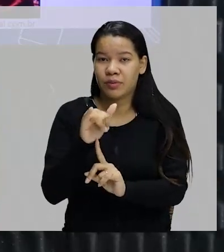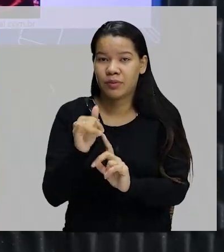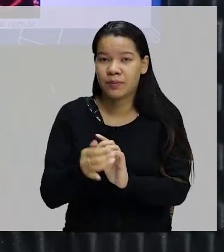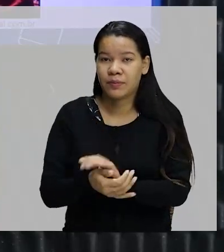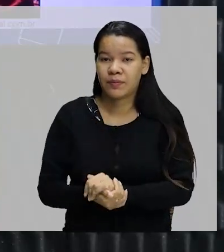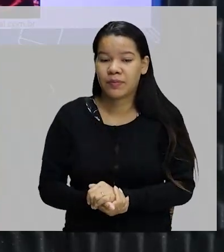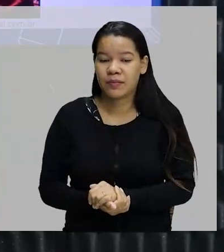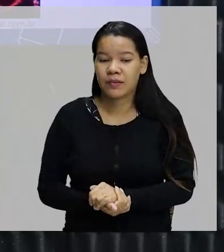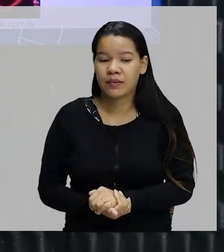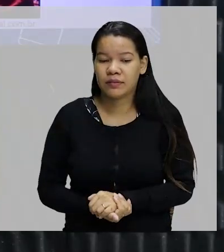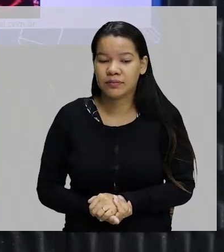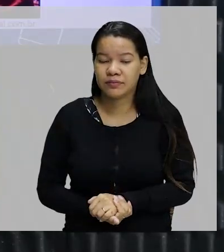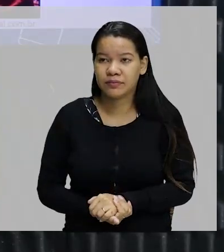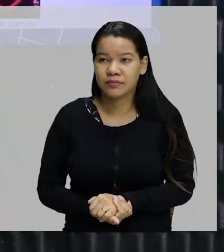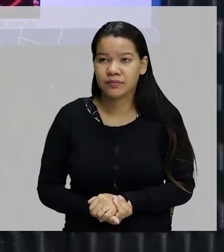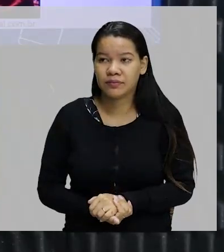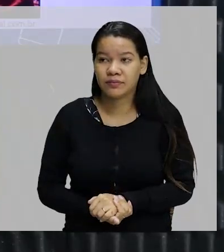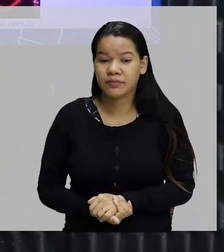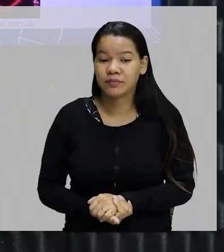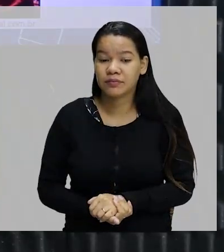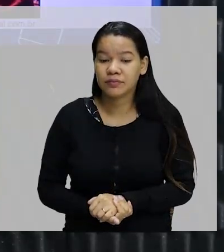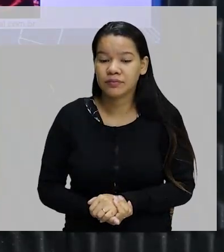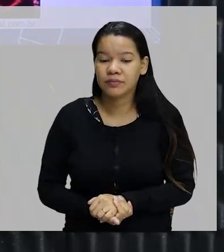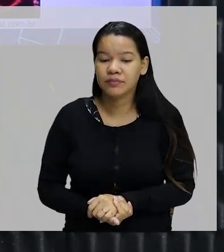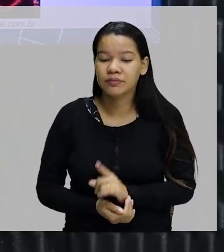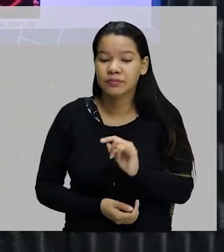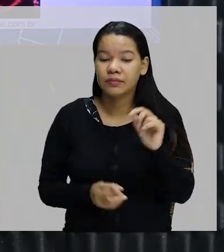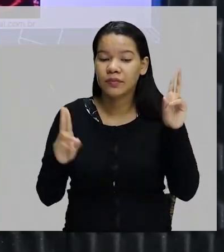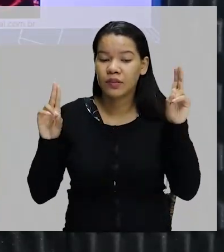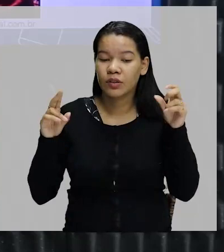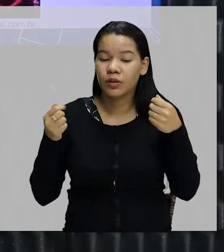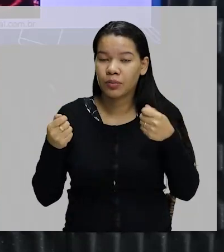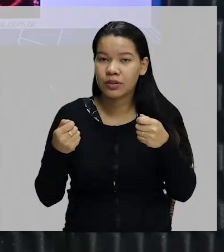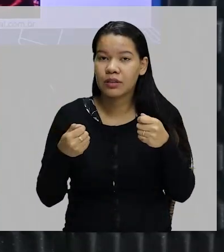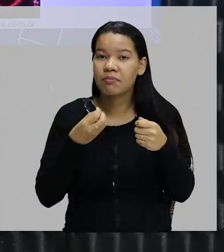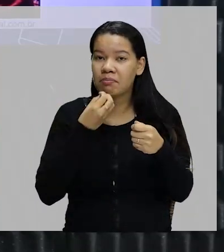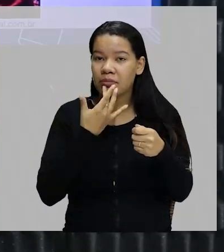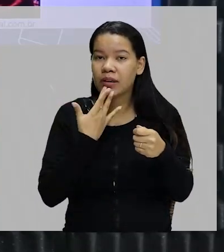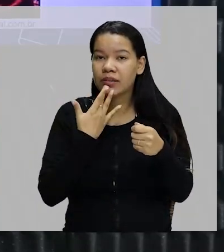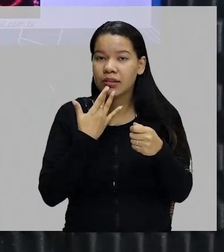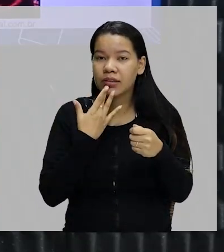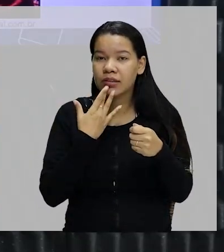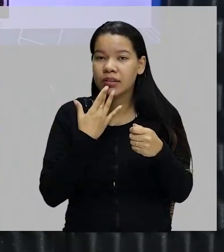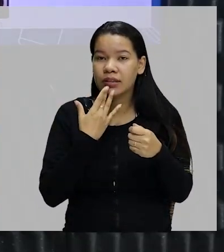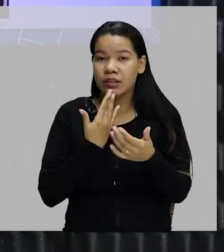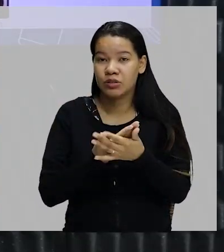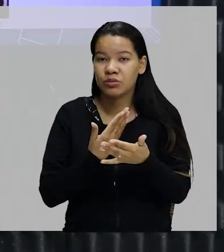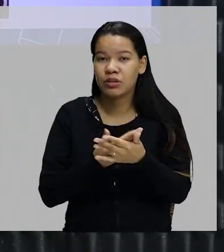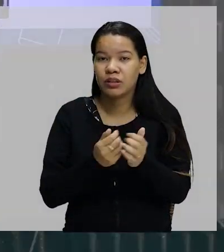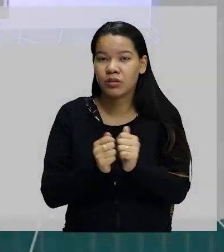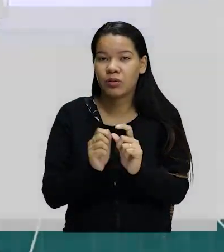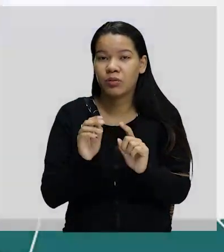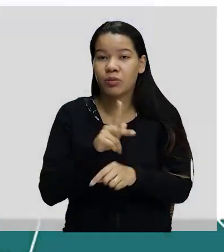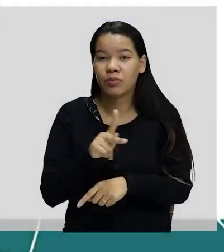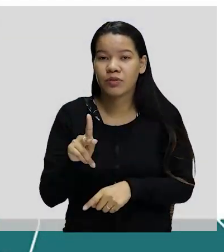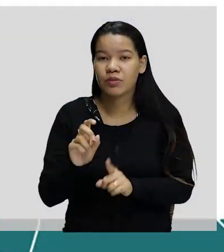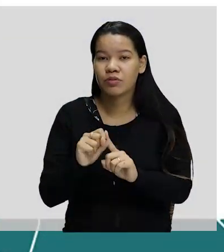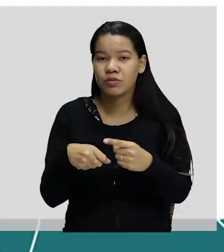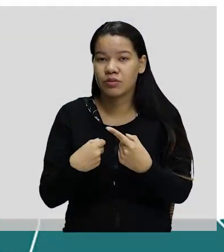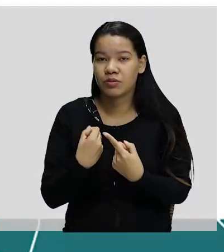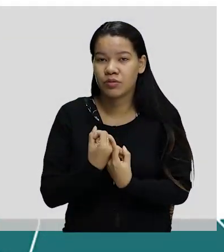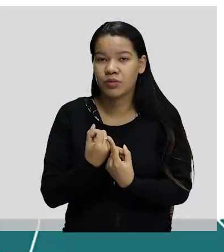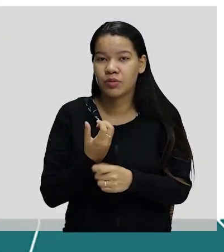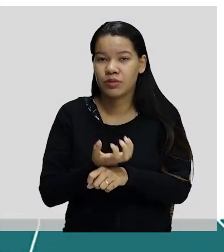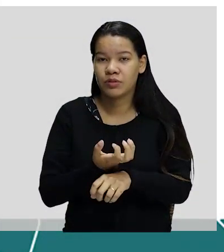de demonstrar ali pai Francisco e mãe Catirina. É um assunto que pode ser bem abordado aí com o professor de Sociologia. Em relação